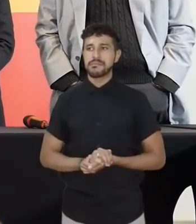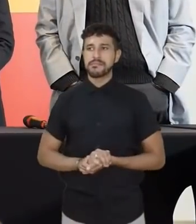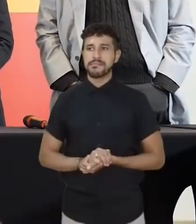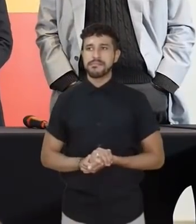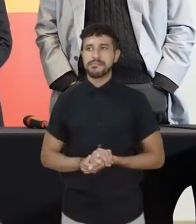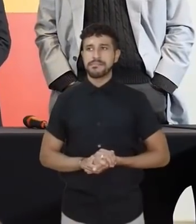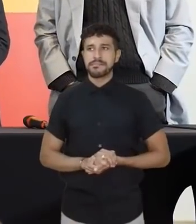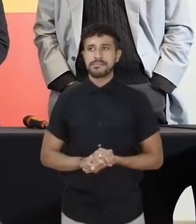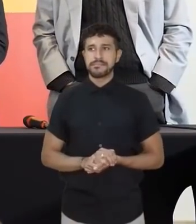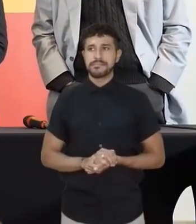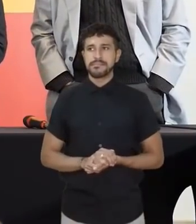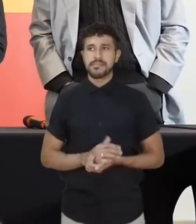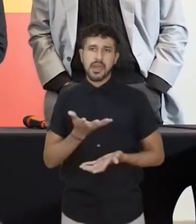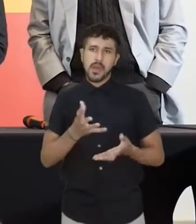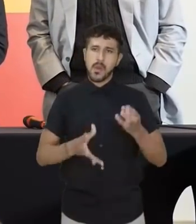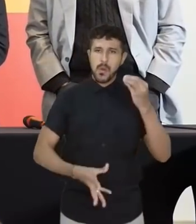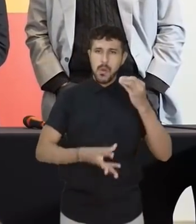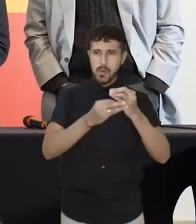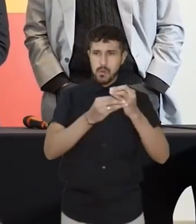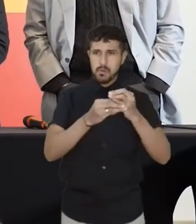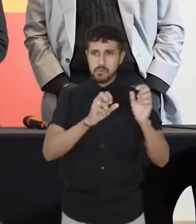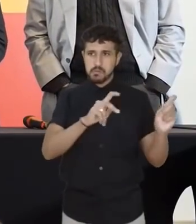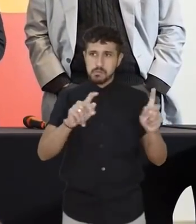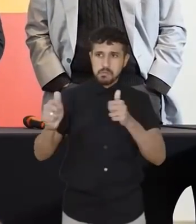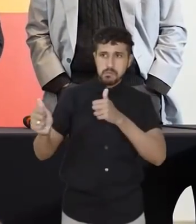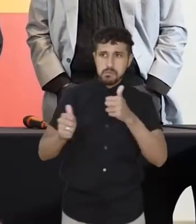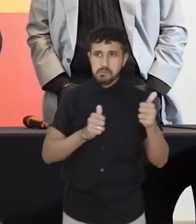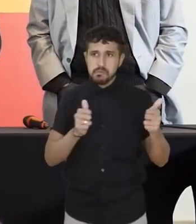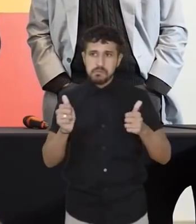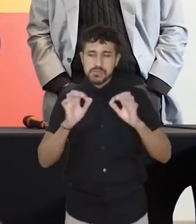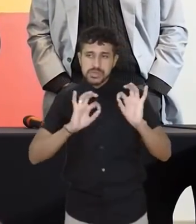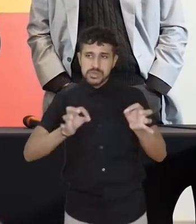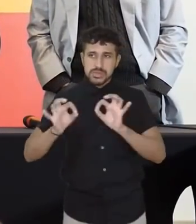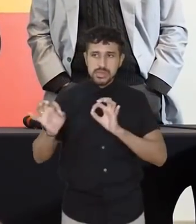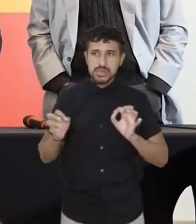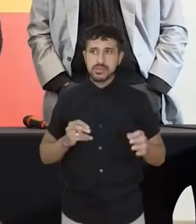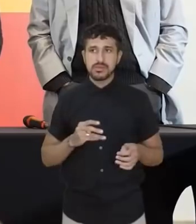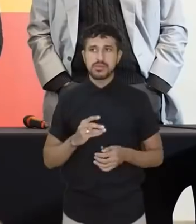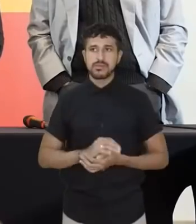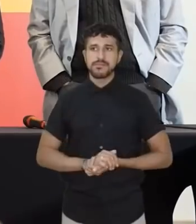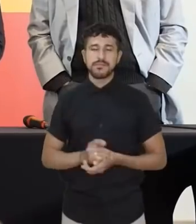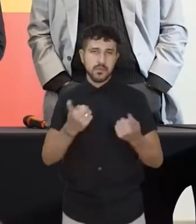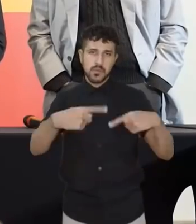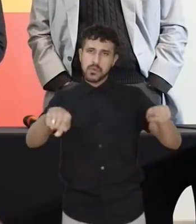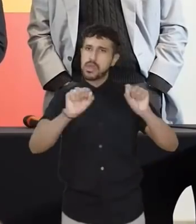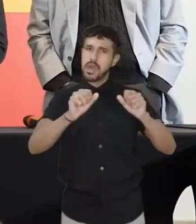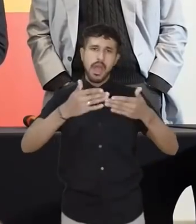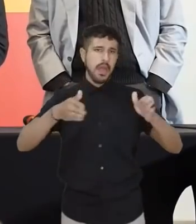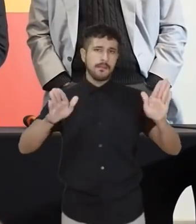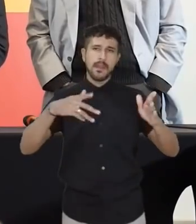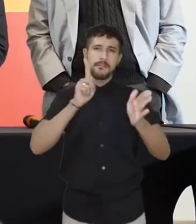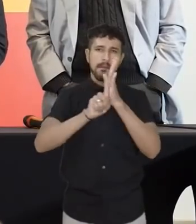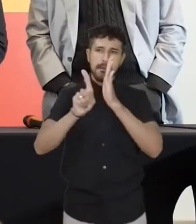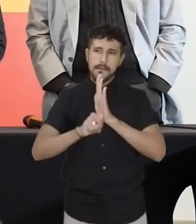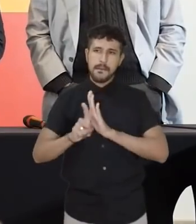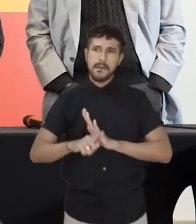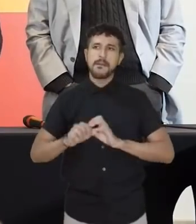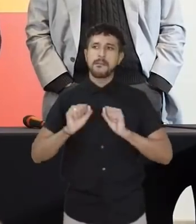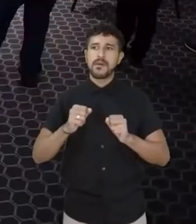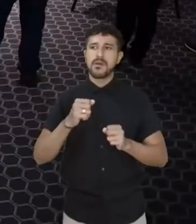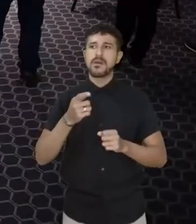fazer alguma coisa, contemplar. E aí, pessoal, se vocês quiserem perguntar alguma coisa, vocês perguntam e o pessoal responde